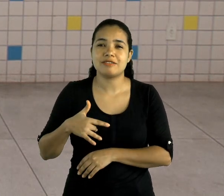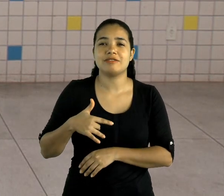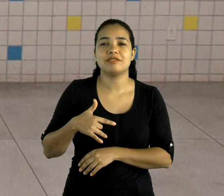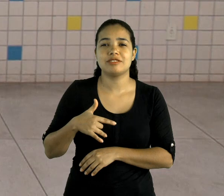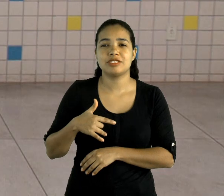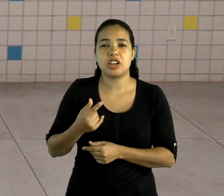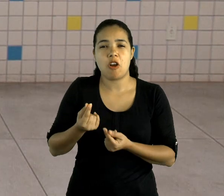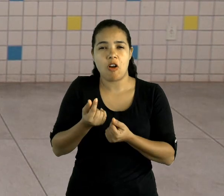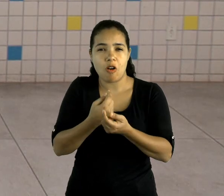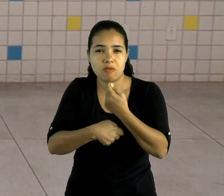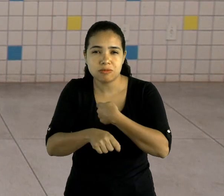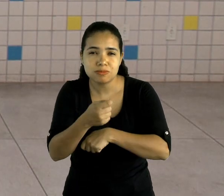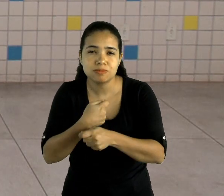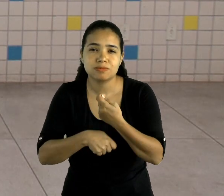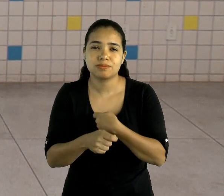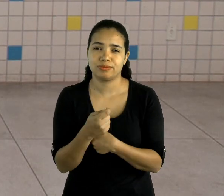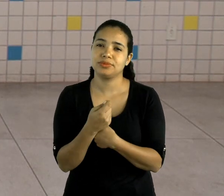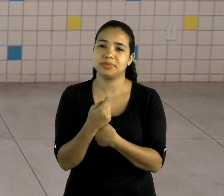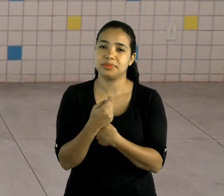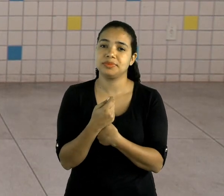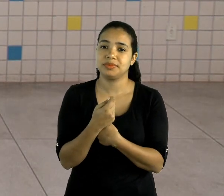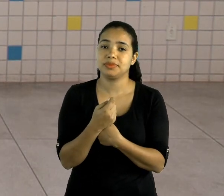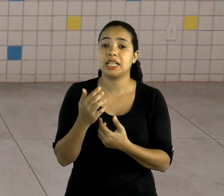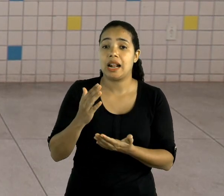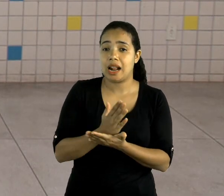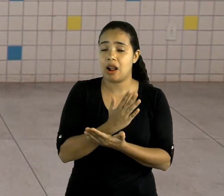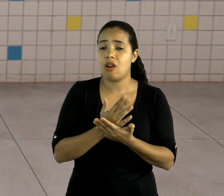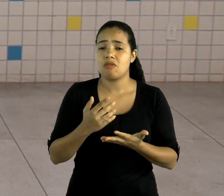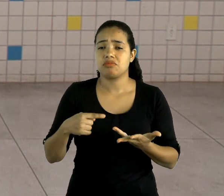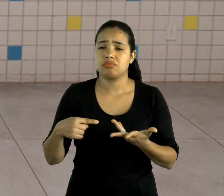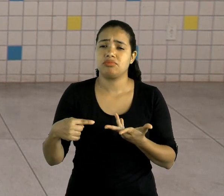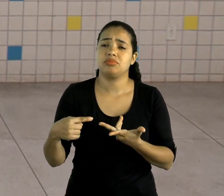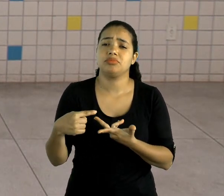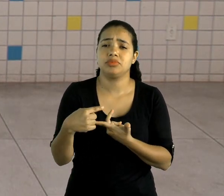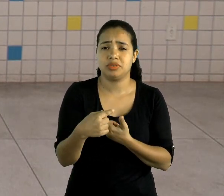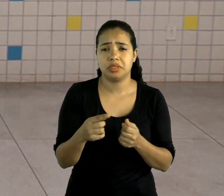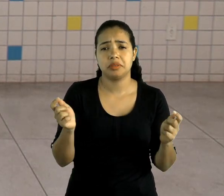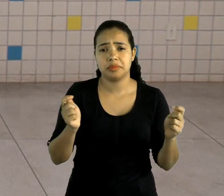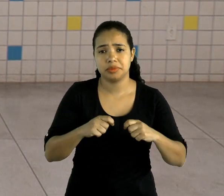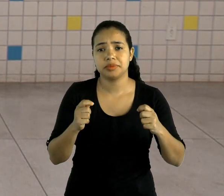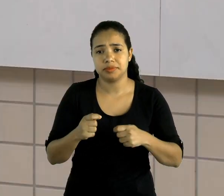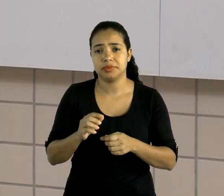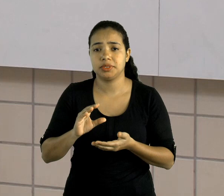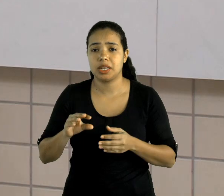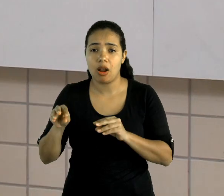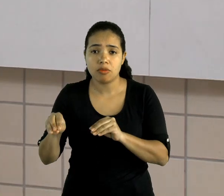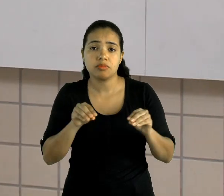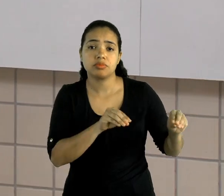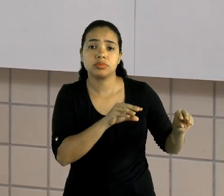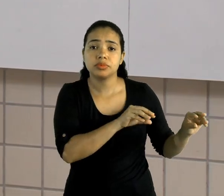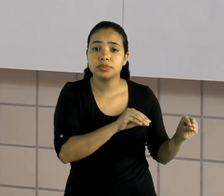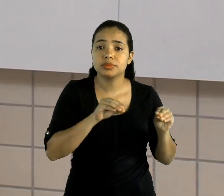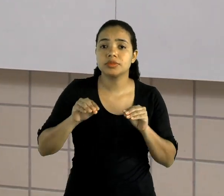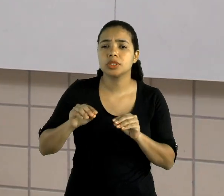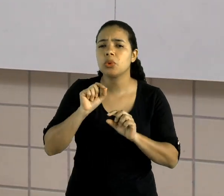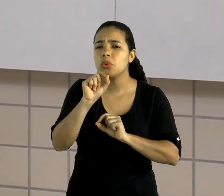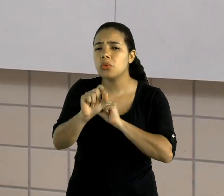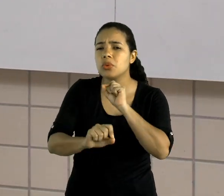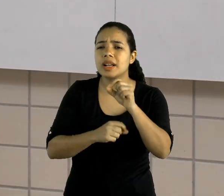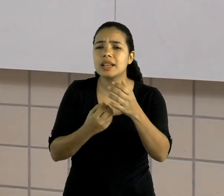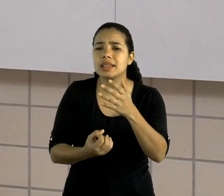condição financeira. São alguns fatores que levam as pessoas a migrarem. Por que são criadas